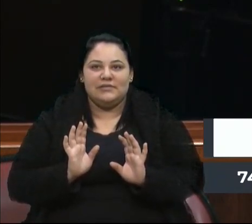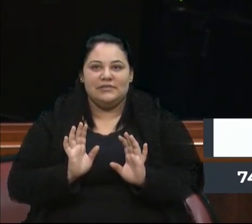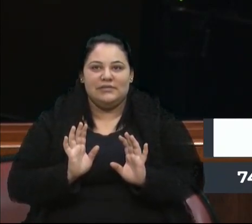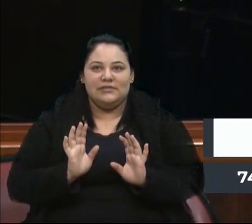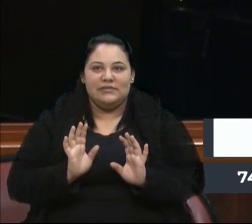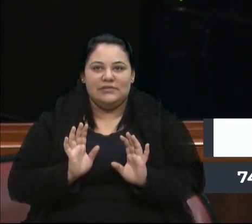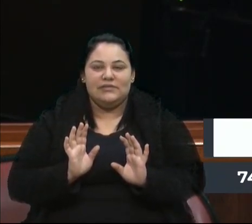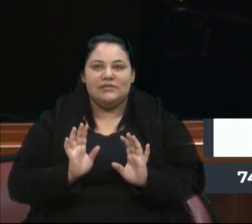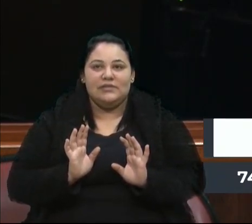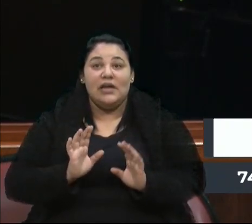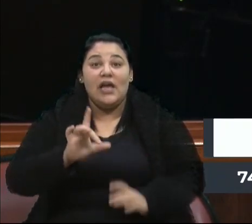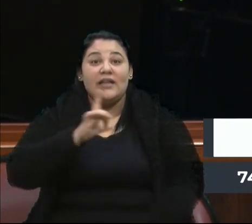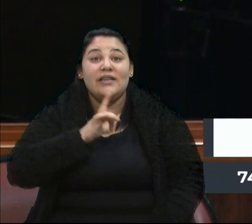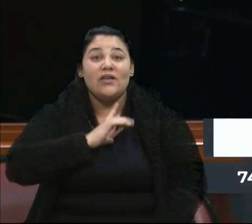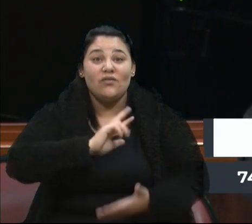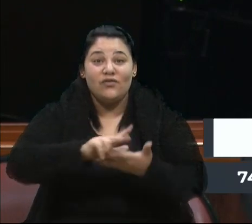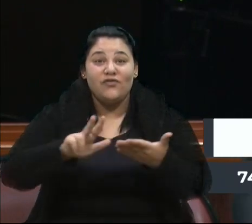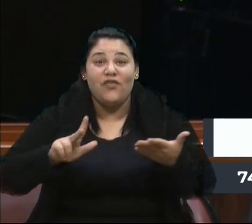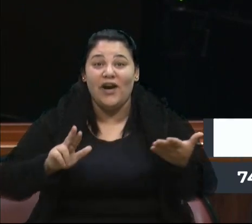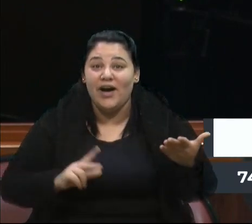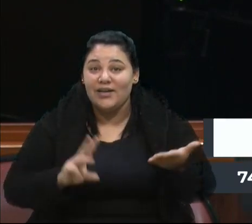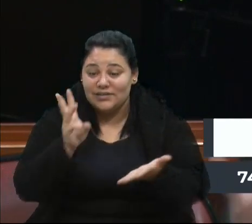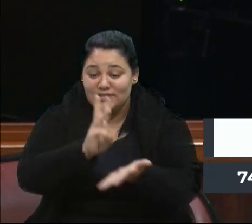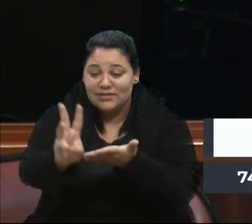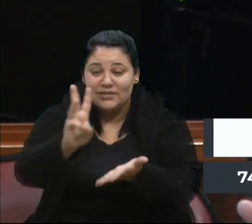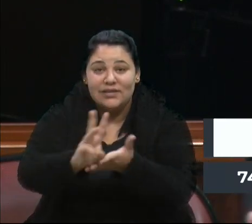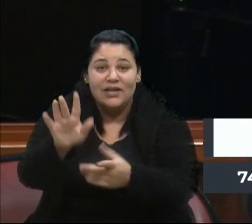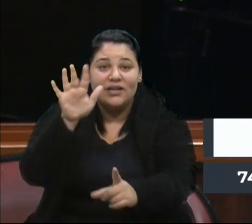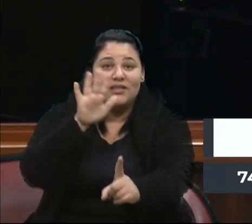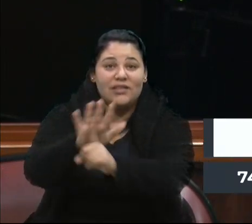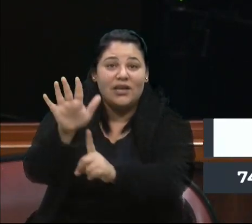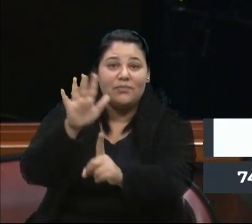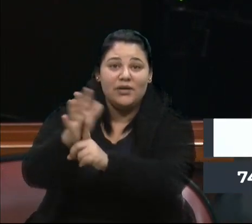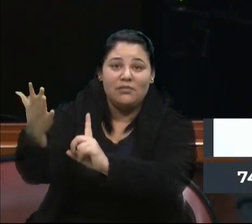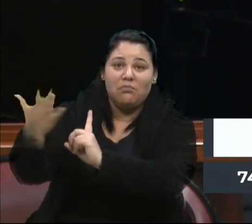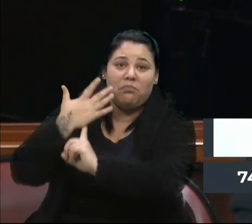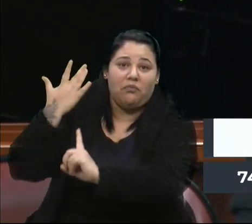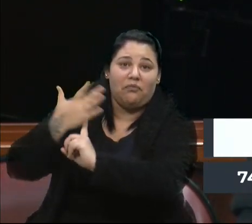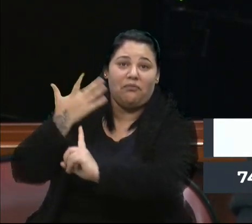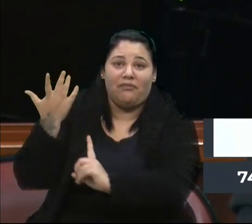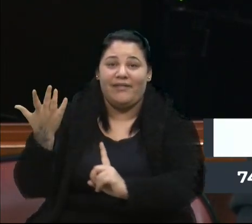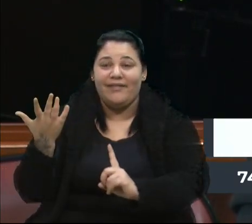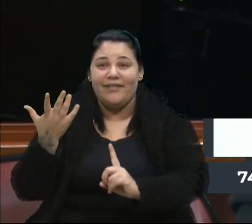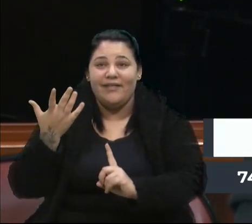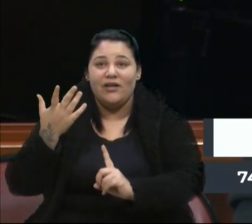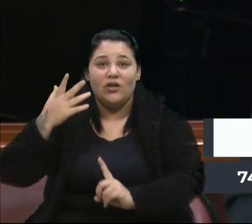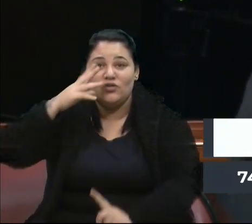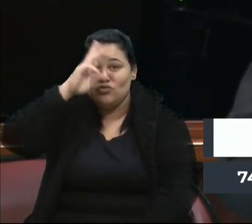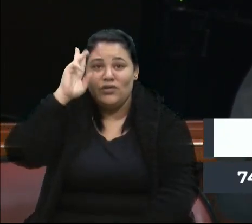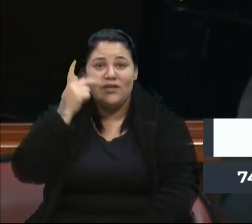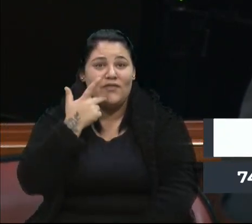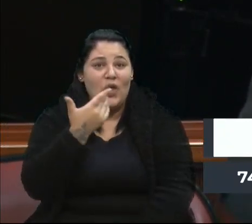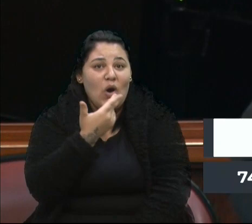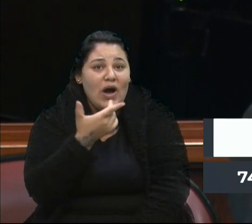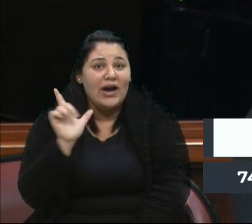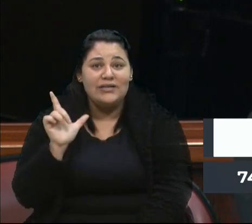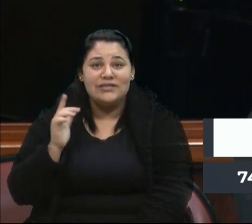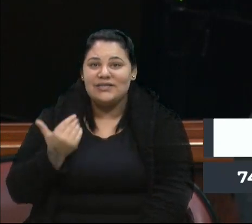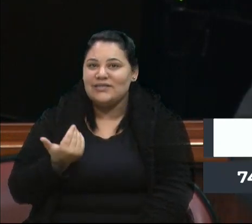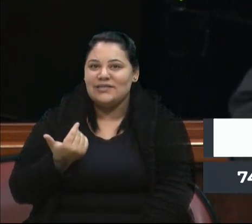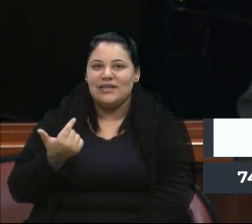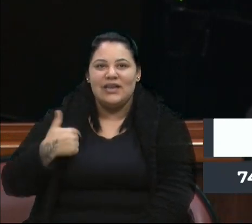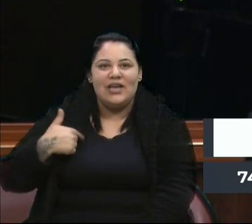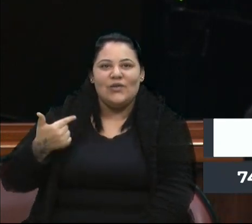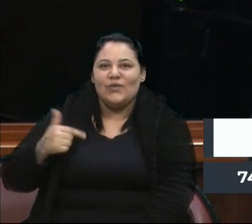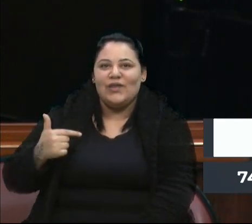Eu tenho dezenas de mensagens no meu WhatsApp, demandas, enfim, o vereador Juliano falava isso antes. Então, eu não tenho problema de